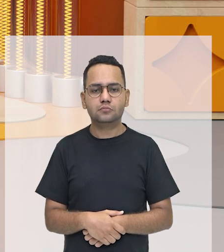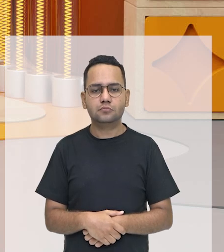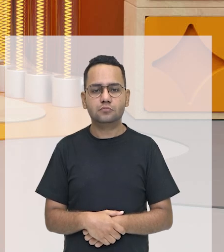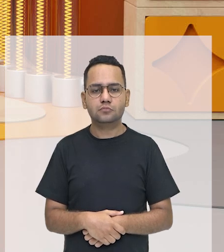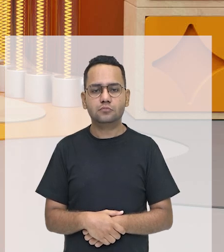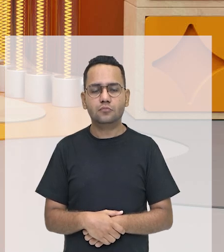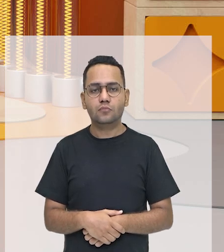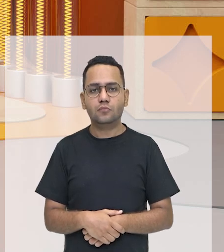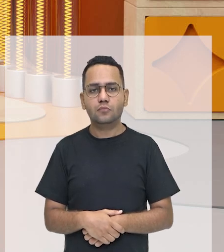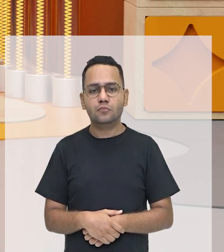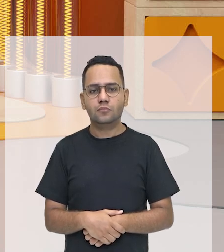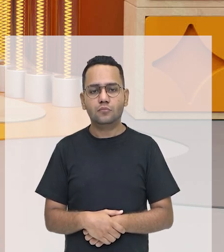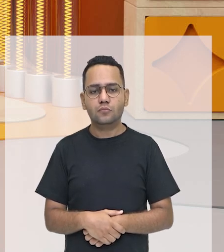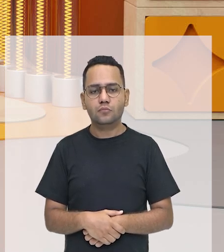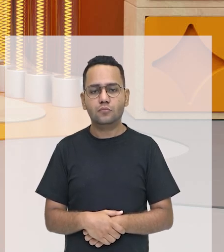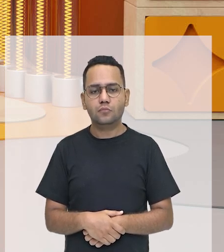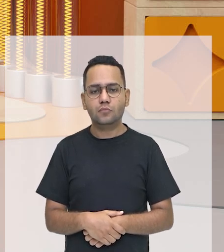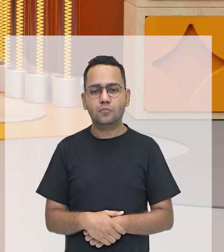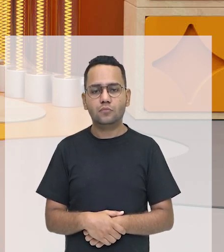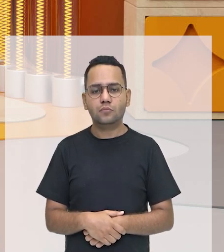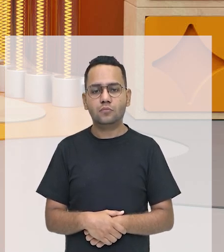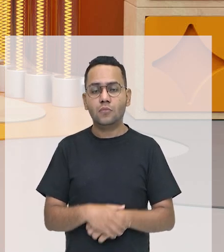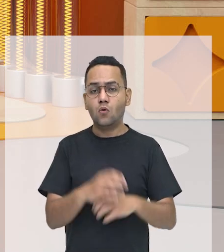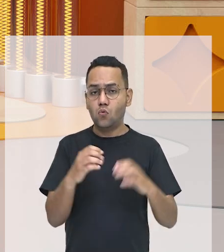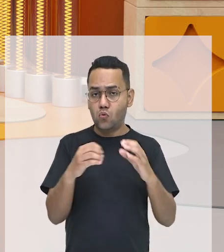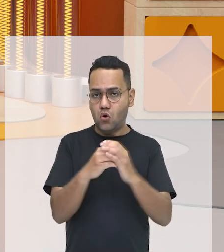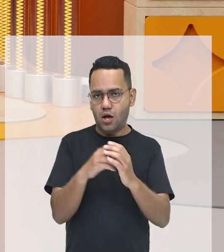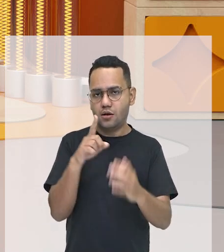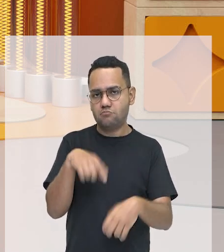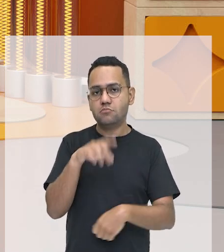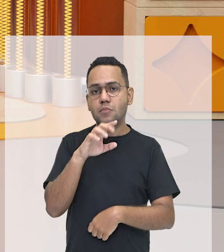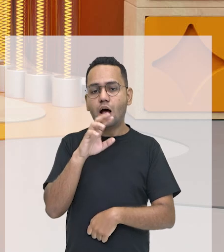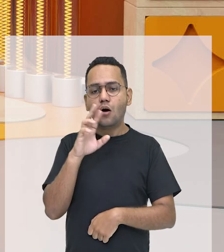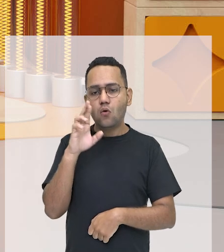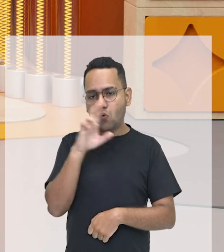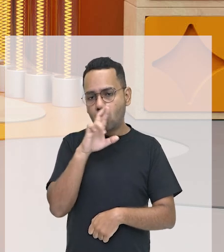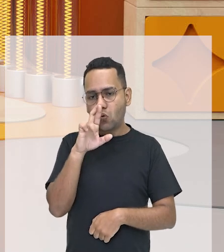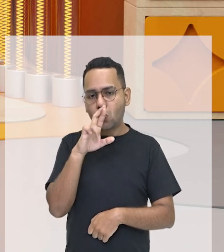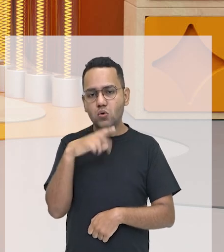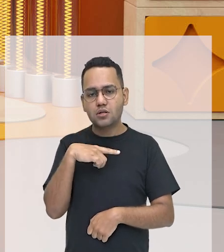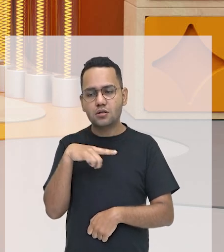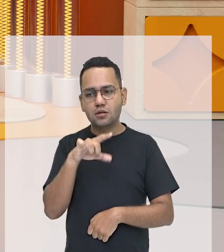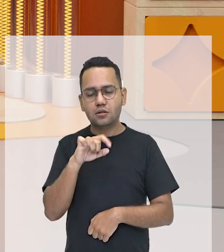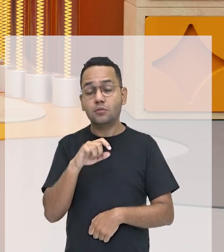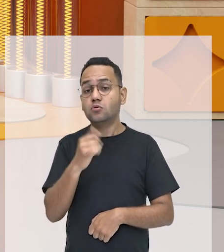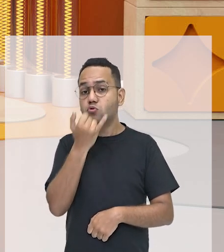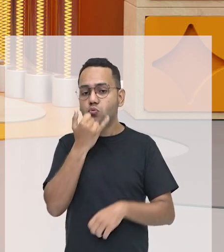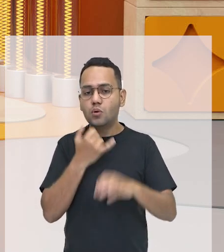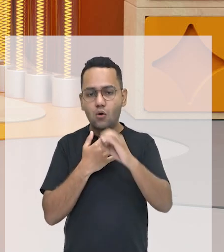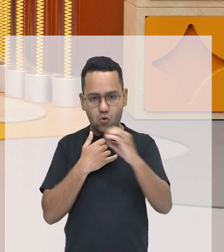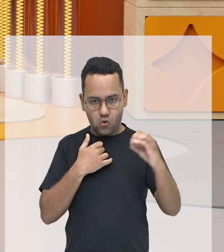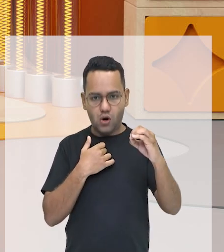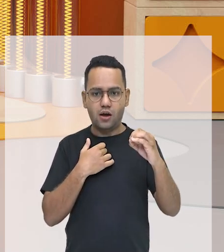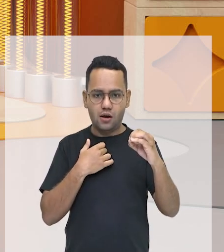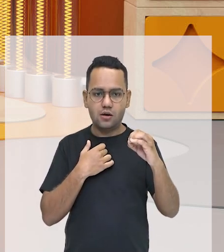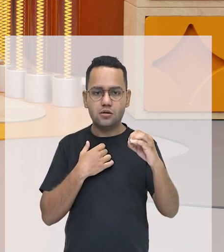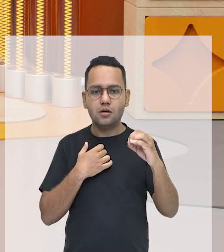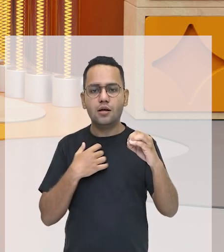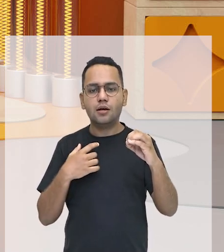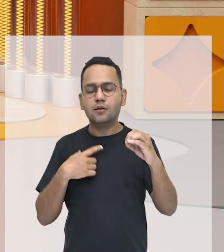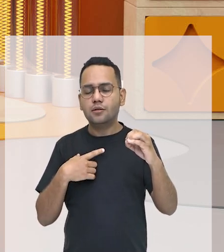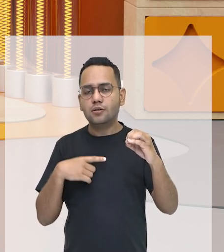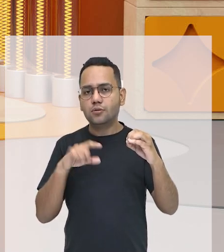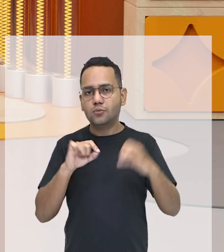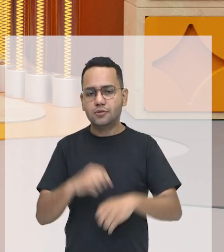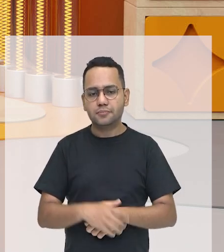é considerado um país que está ali uma parte no continente europeu e no continente asiático,